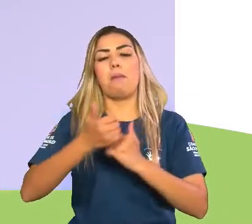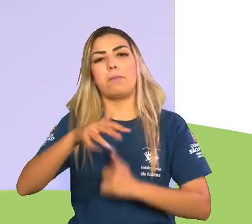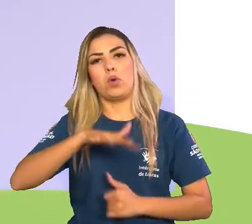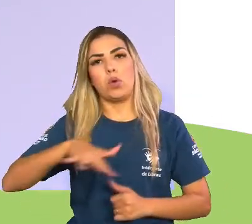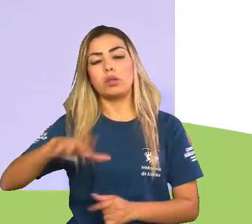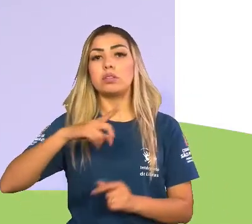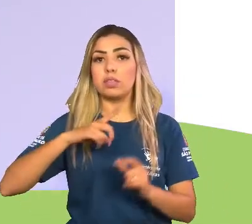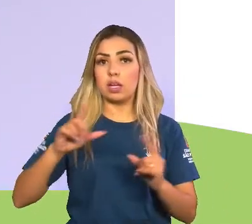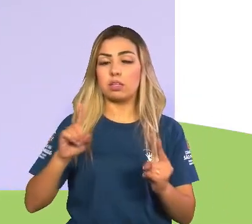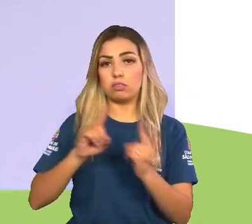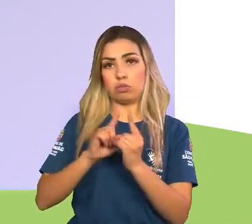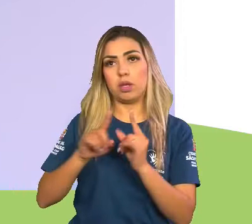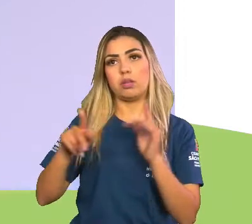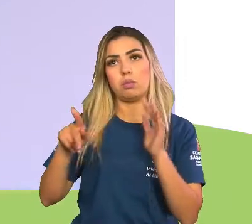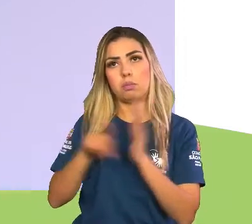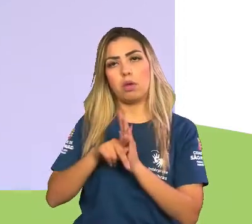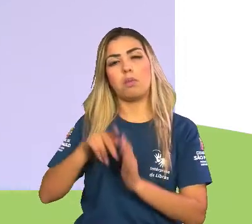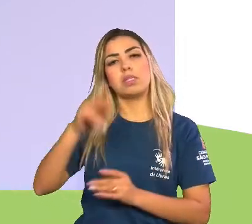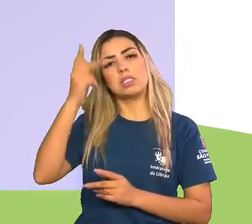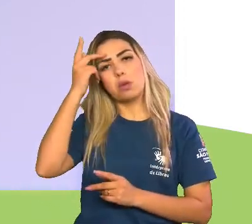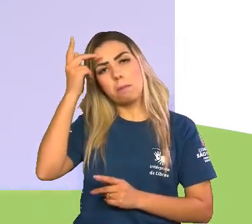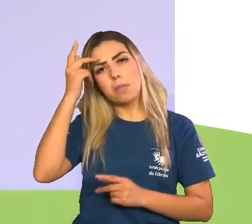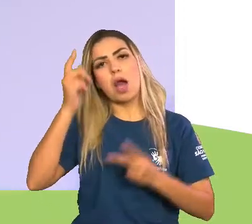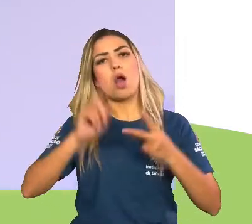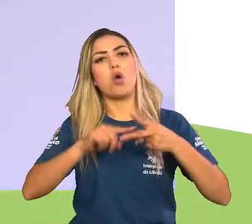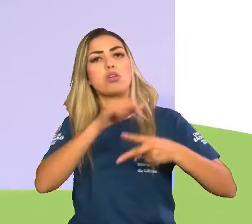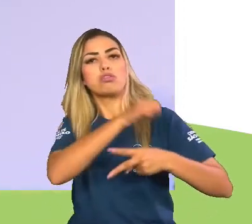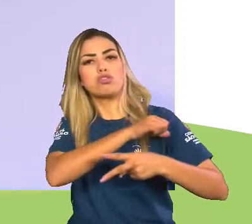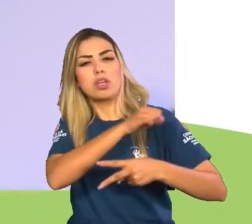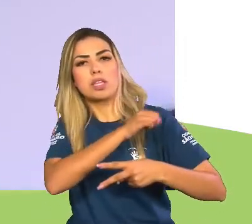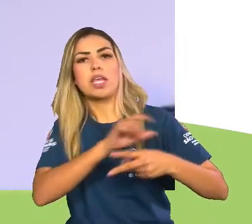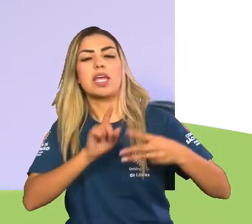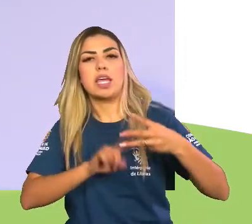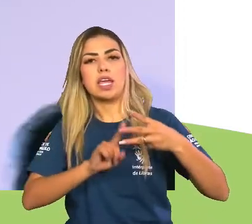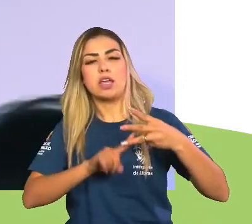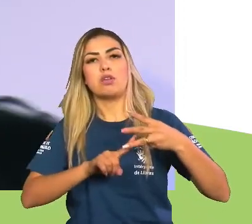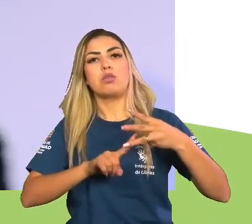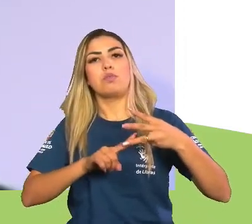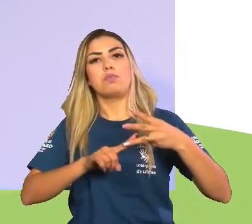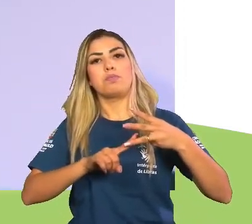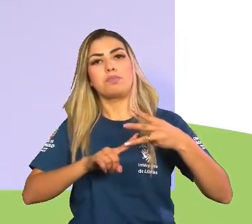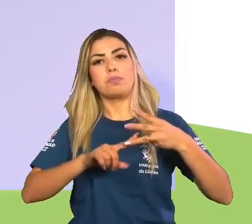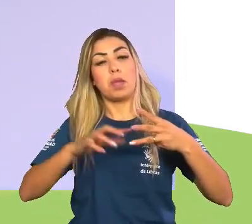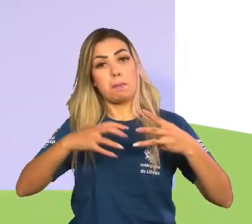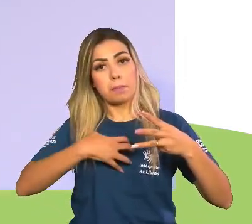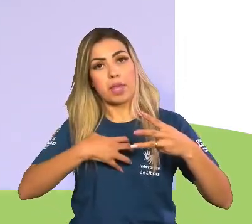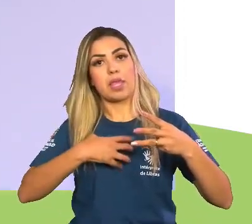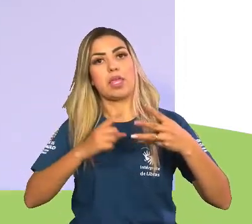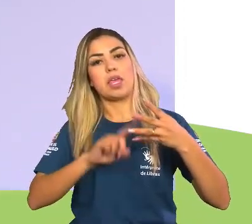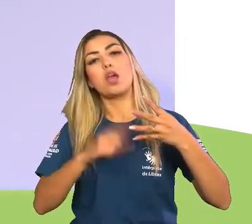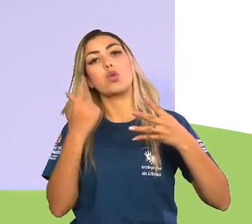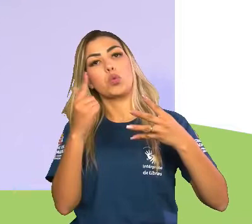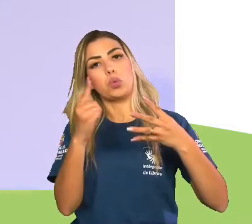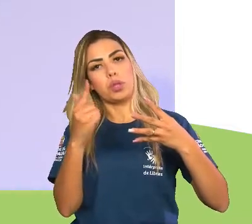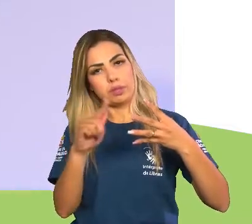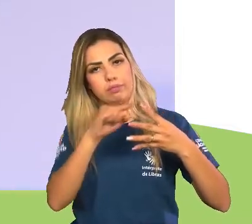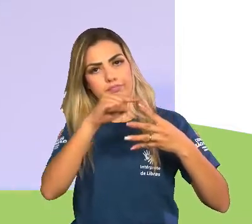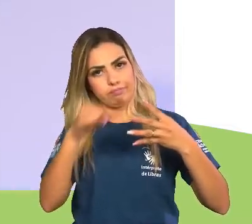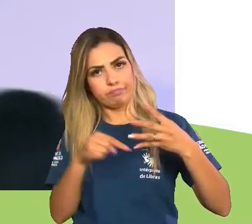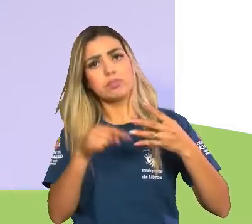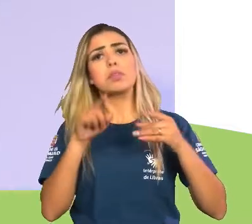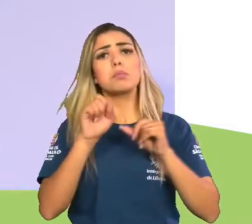unidades Day Hunter de São Paulo, Rio de Janeiro, Salvador e Goiânia. Então, gente, eu quero convidar você, vai lá no nosso site, participa.